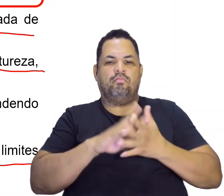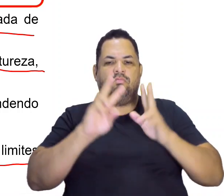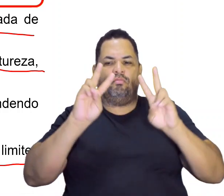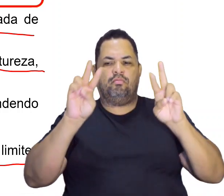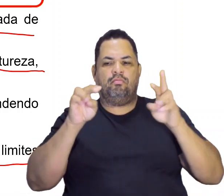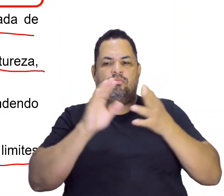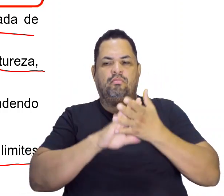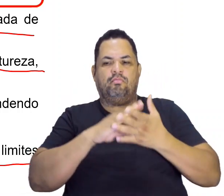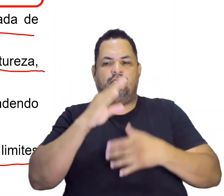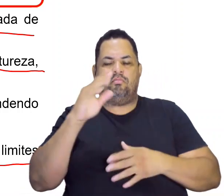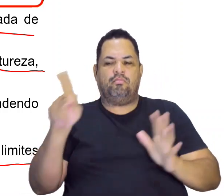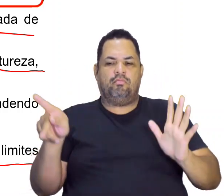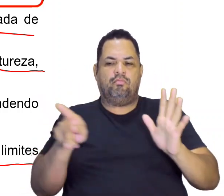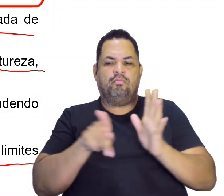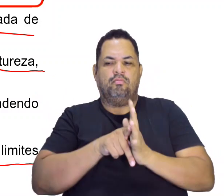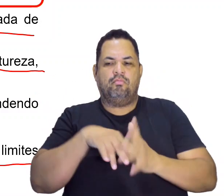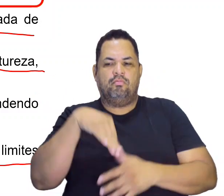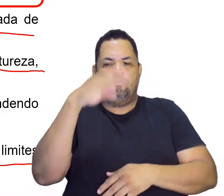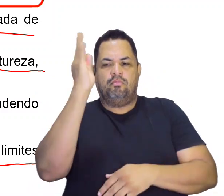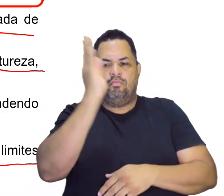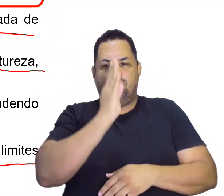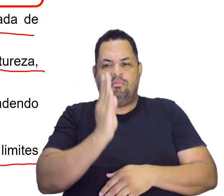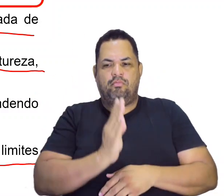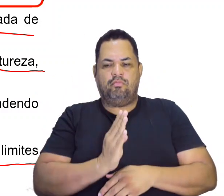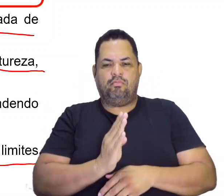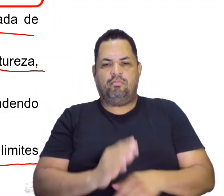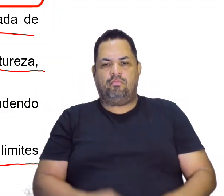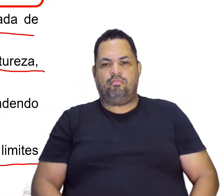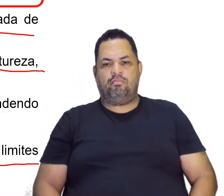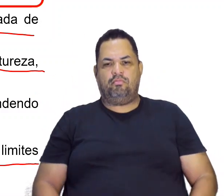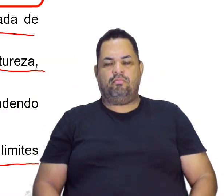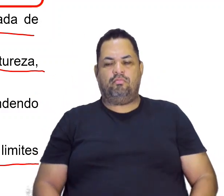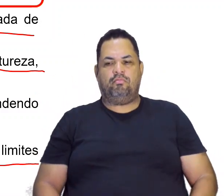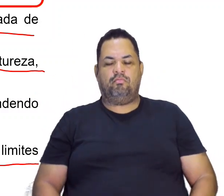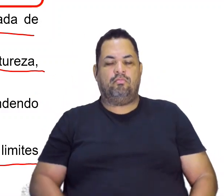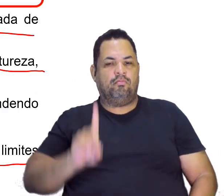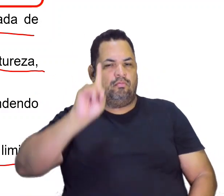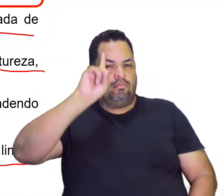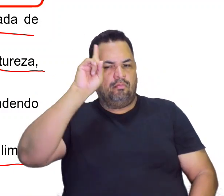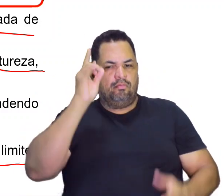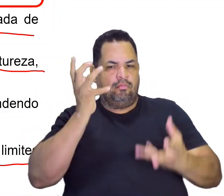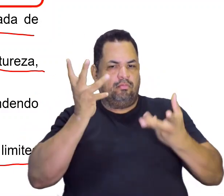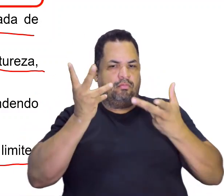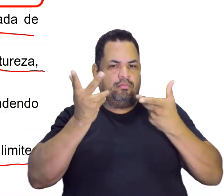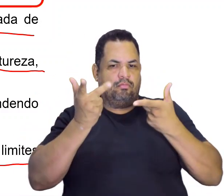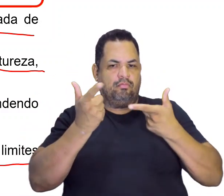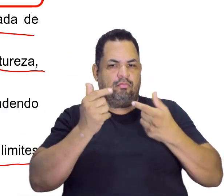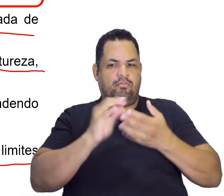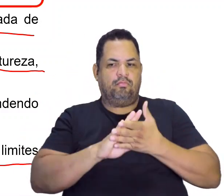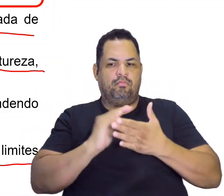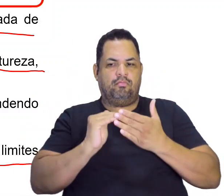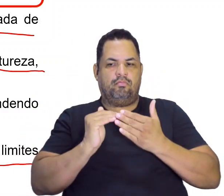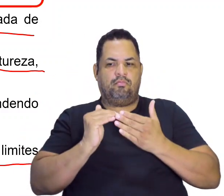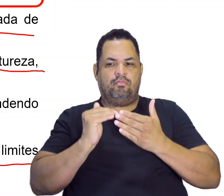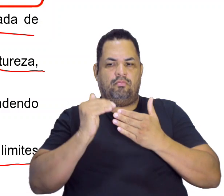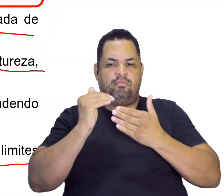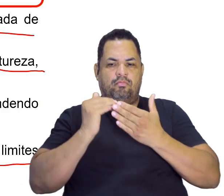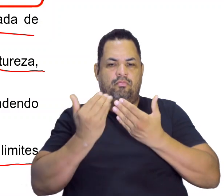originalidade e os temas nacionais. Foi essa a grande ideia, a maravilhosa ideia por